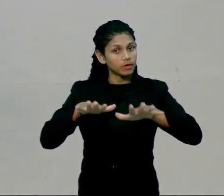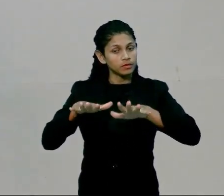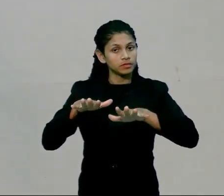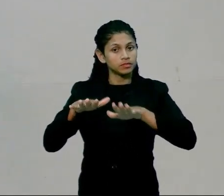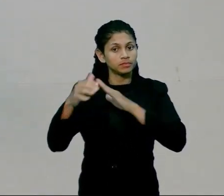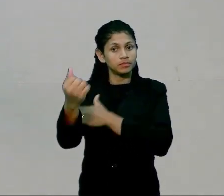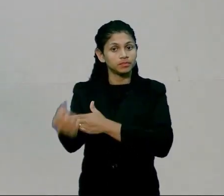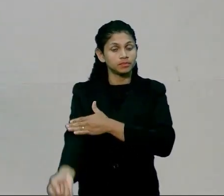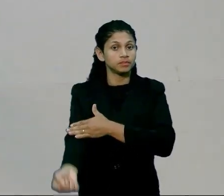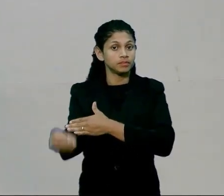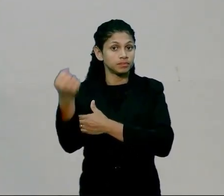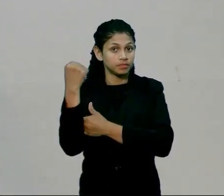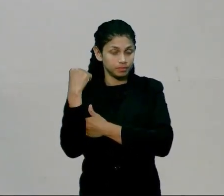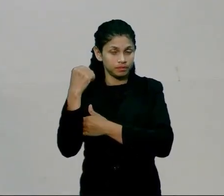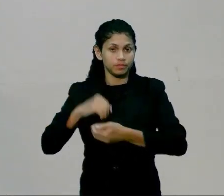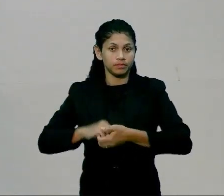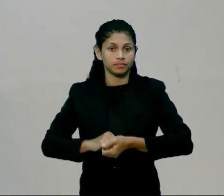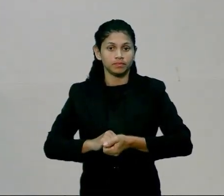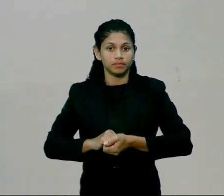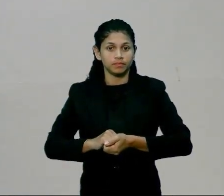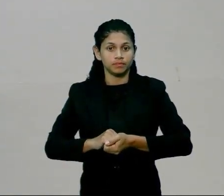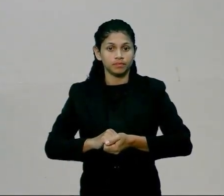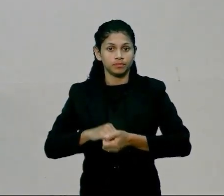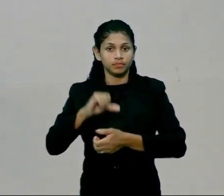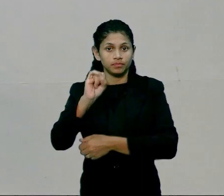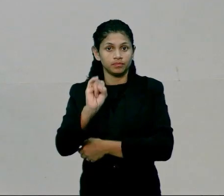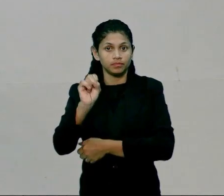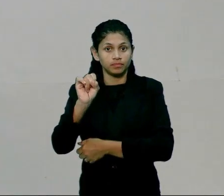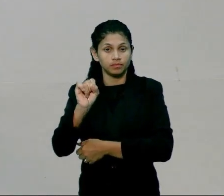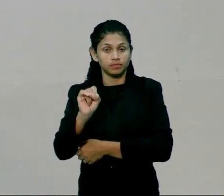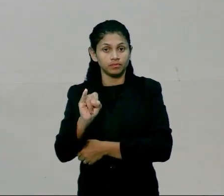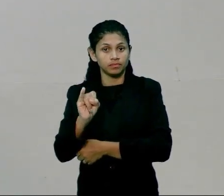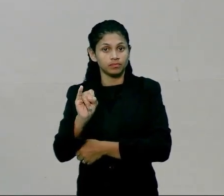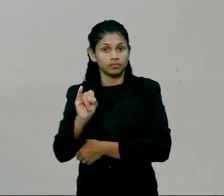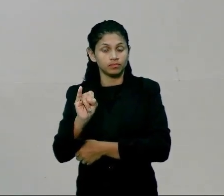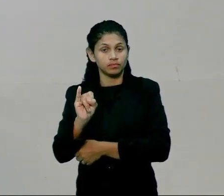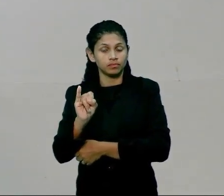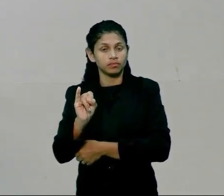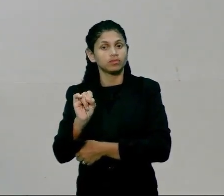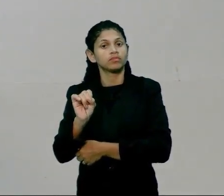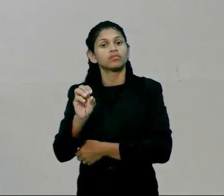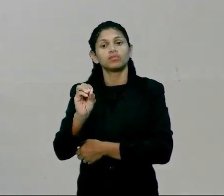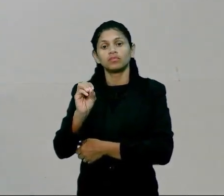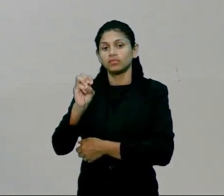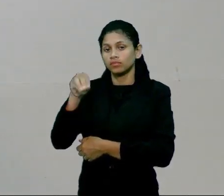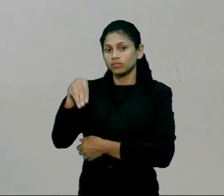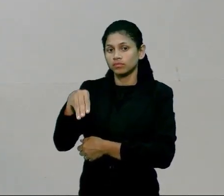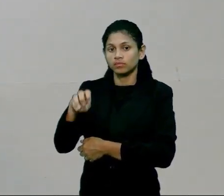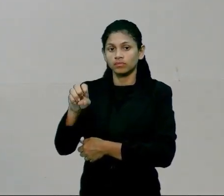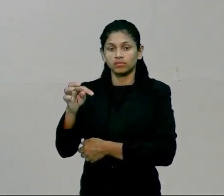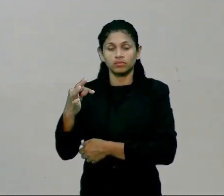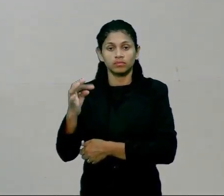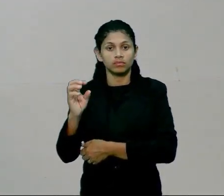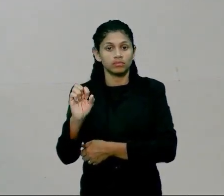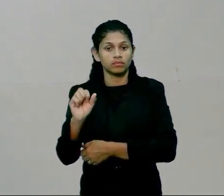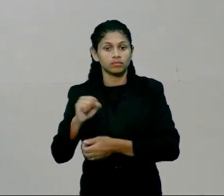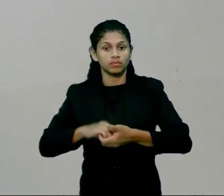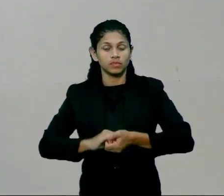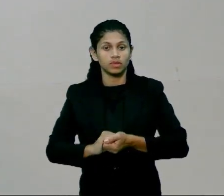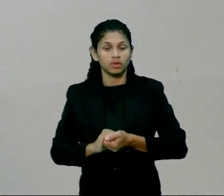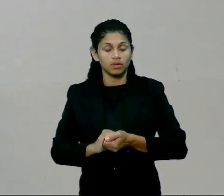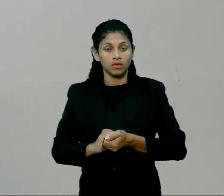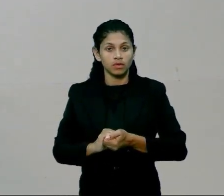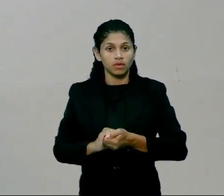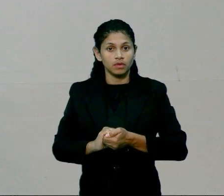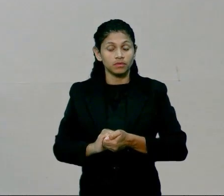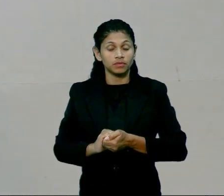eu relaxo. No caso da fase isométrica, provavelmente você já ouviu falar em abdominal de prancha, em que você fica lá posicionado,